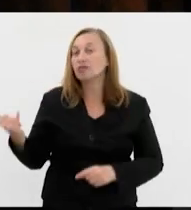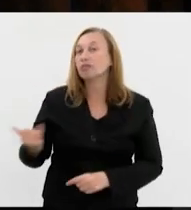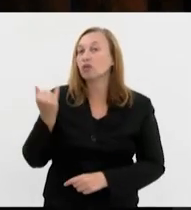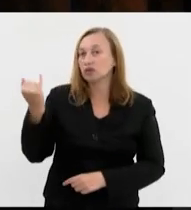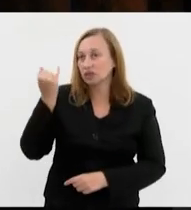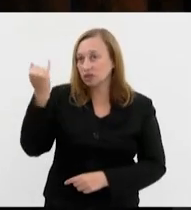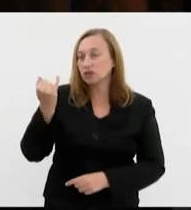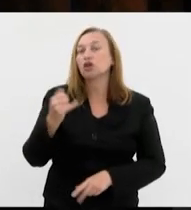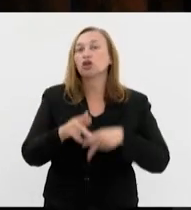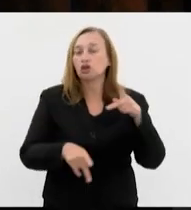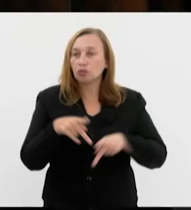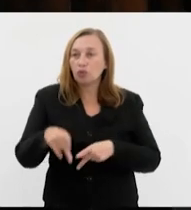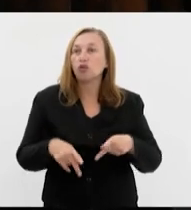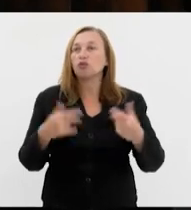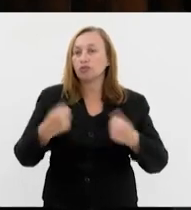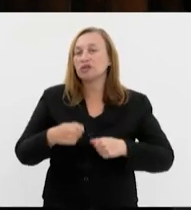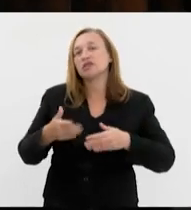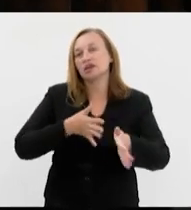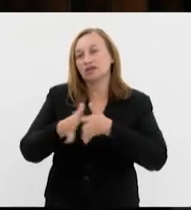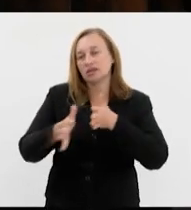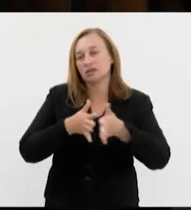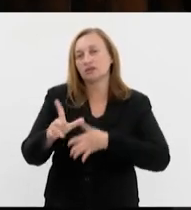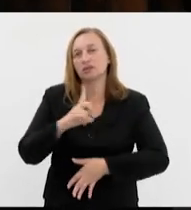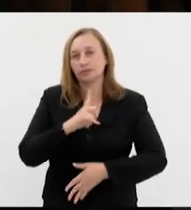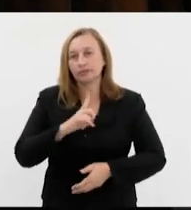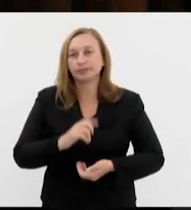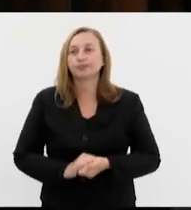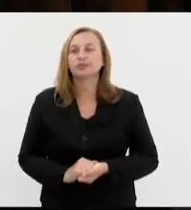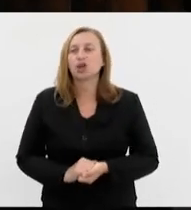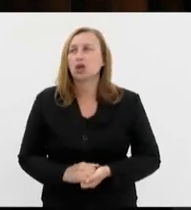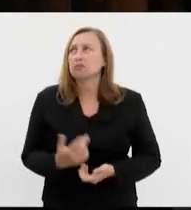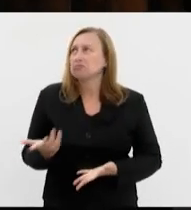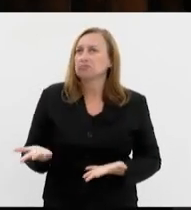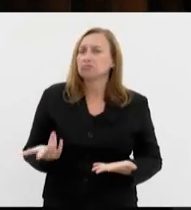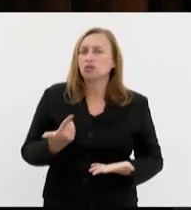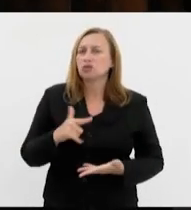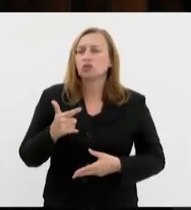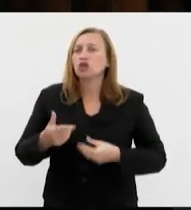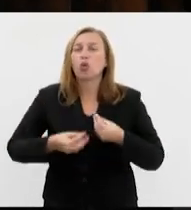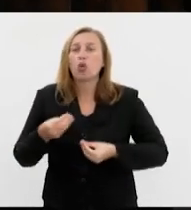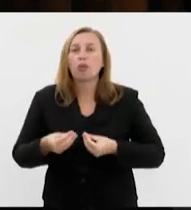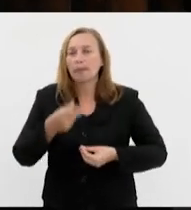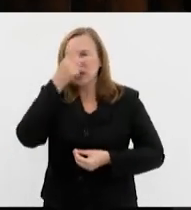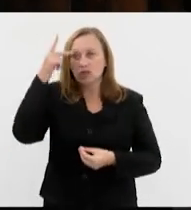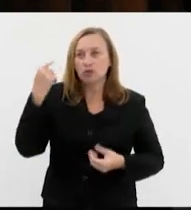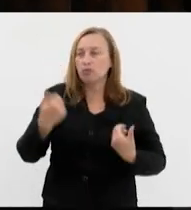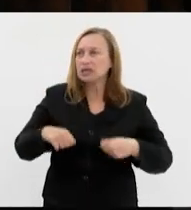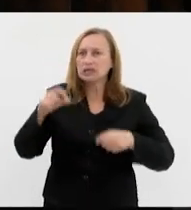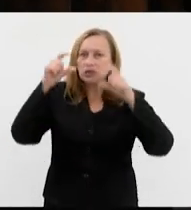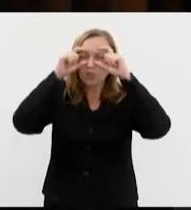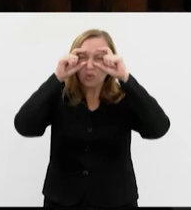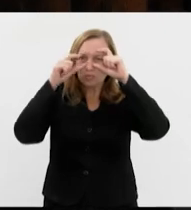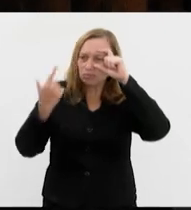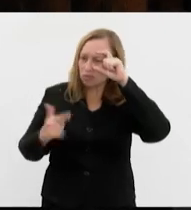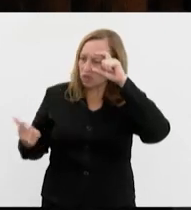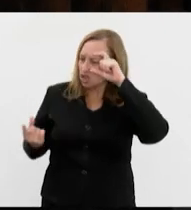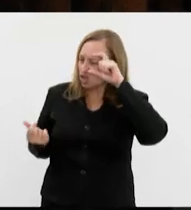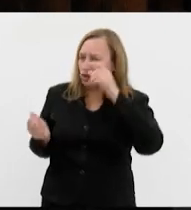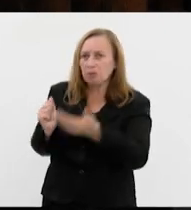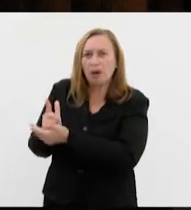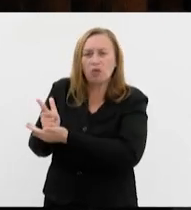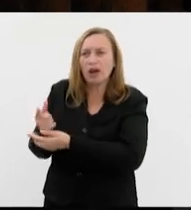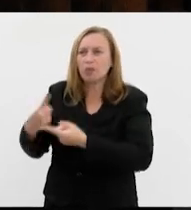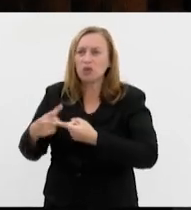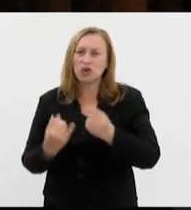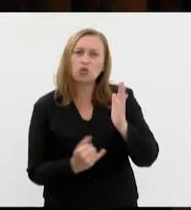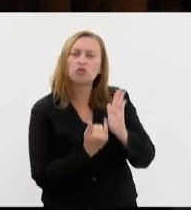que a população tem que ter o seu acesso facilitado. Não dá para a pessoa precisar de um óculos e não poder comprar porque o imposto